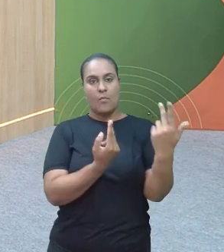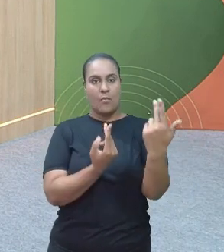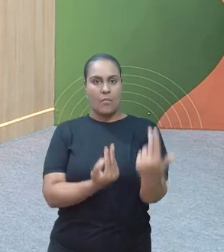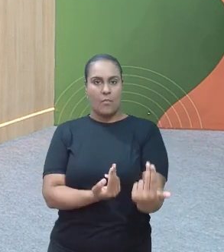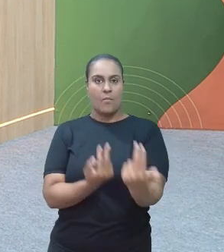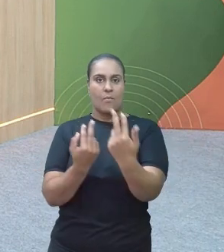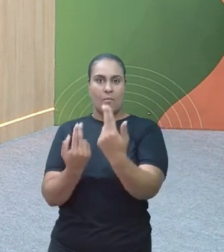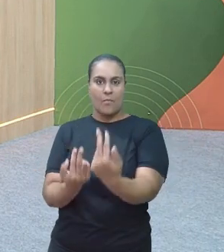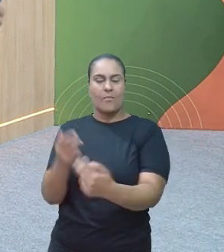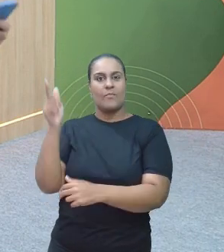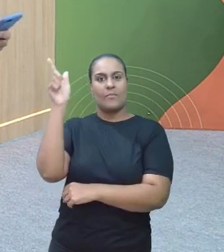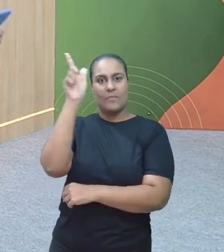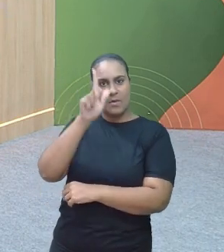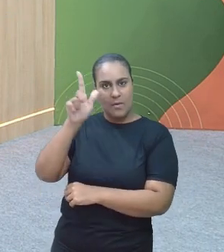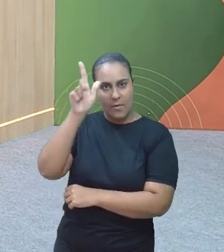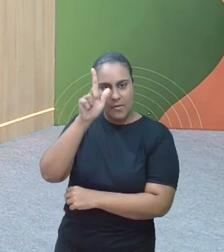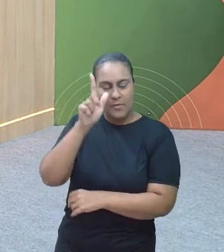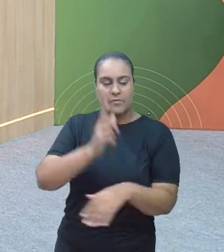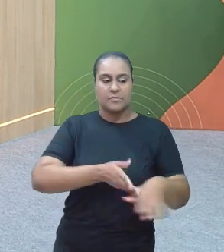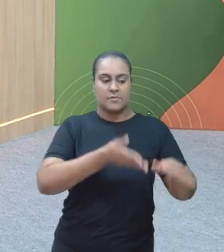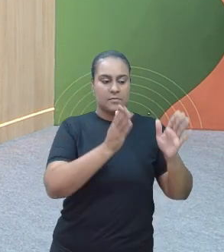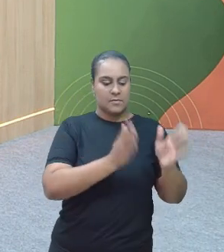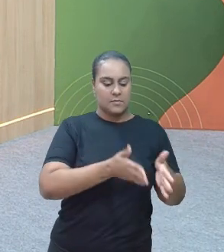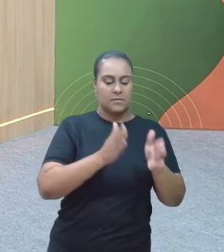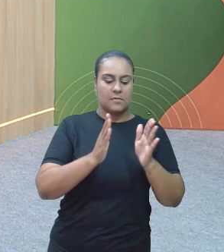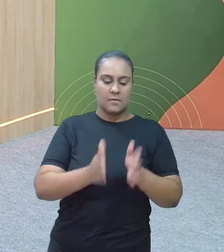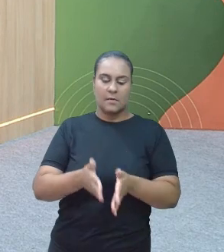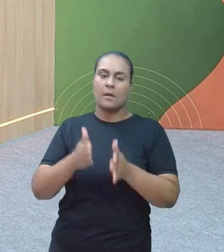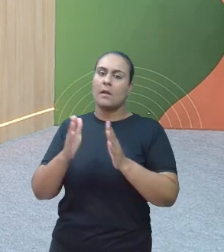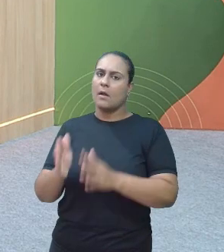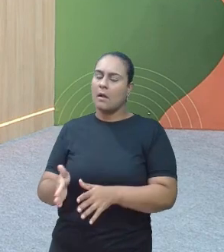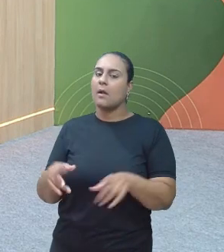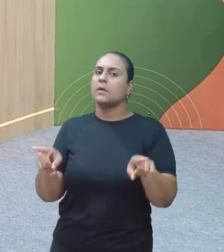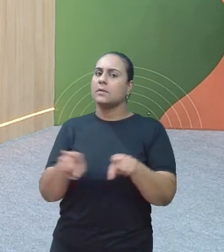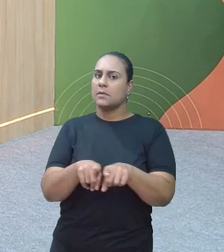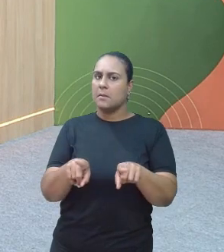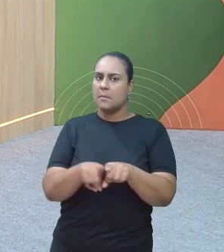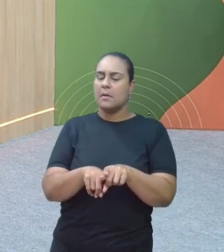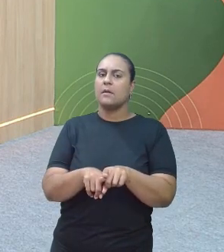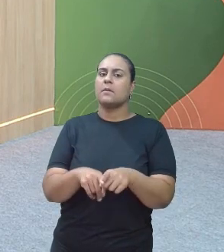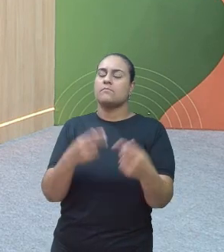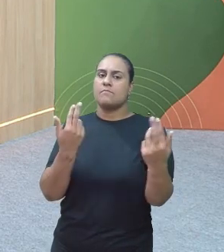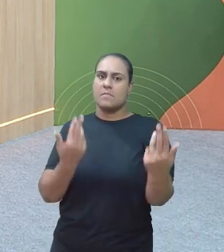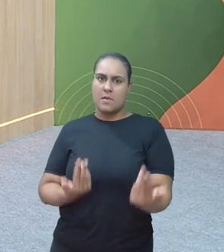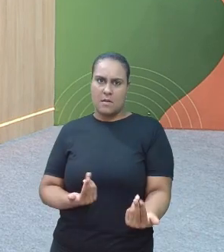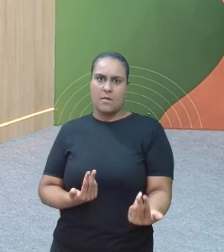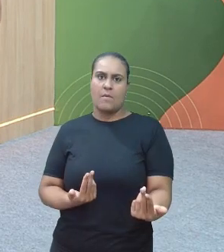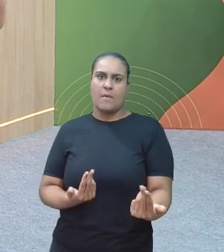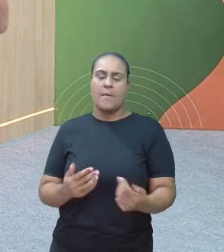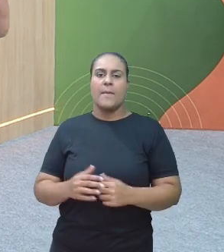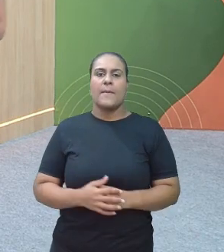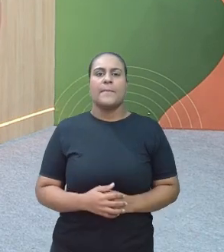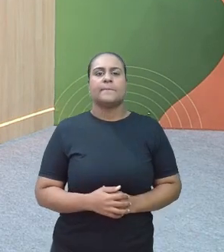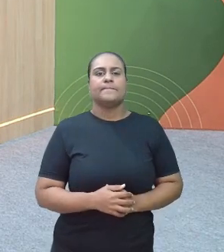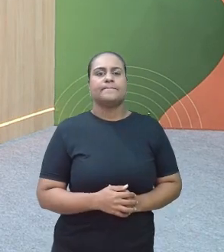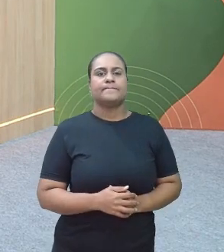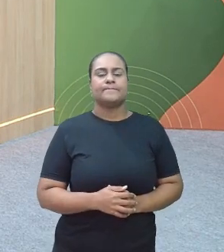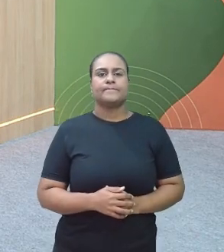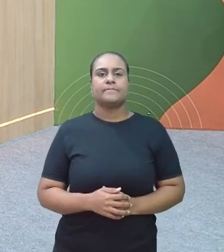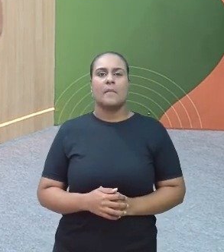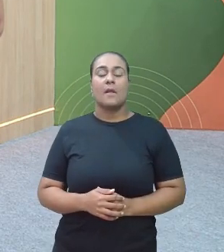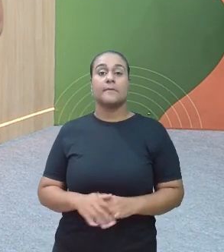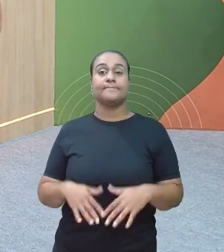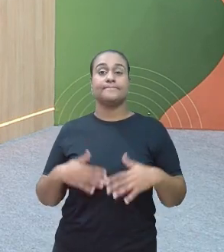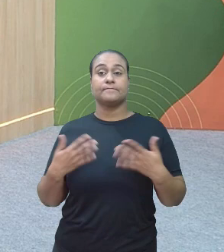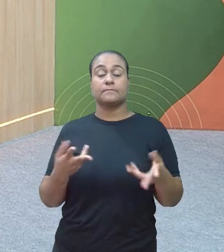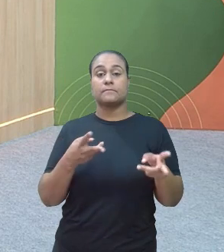mesma lógica, ou seja, a mesma lógica que foi do primeiro para o segundo, tem que ser do segundo para o terceiro e assim por diante, né? Então